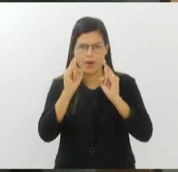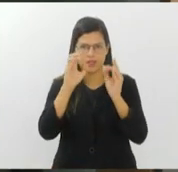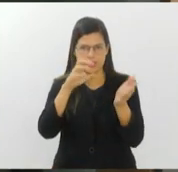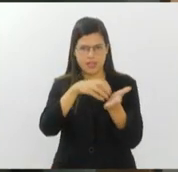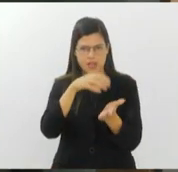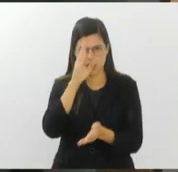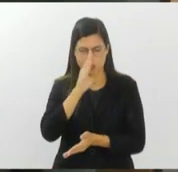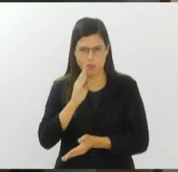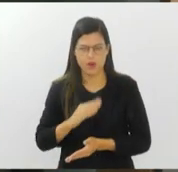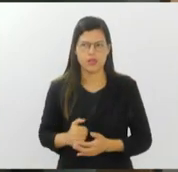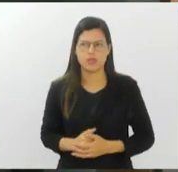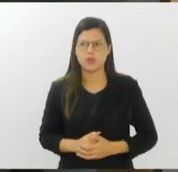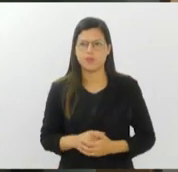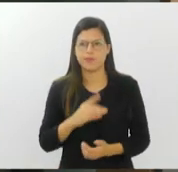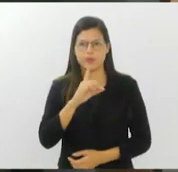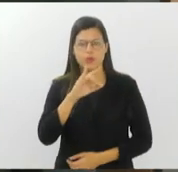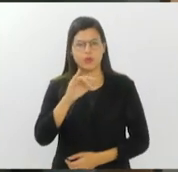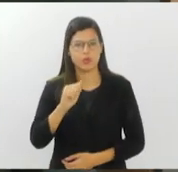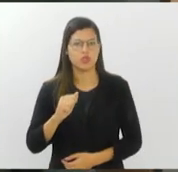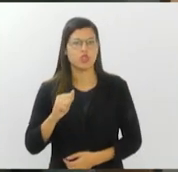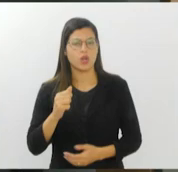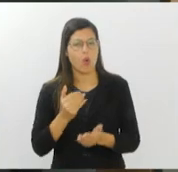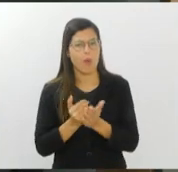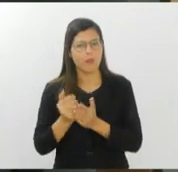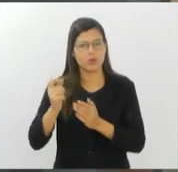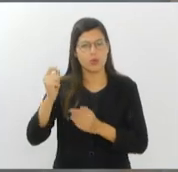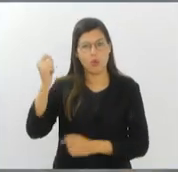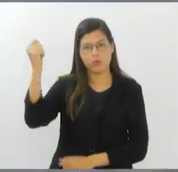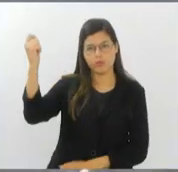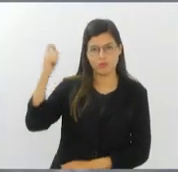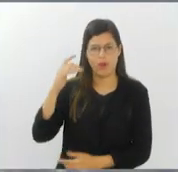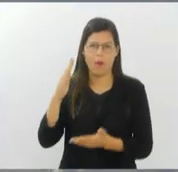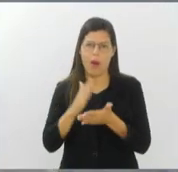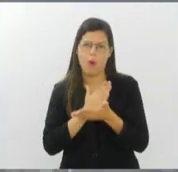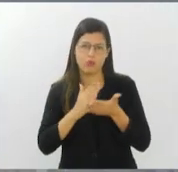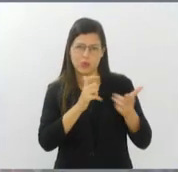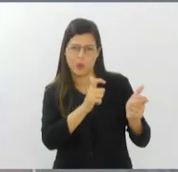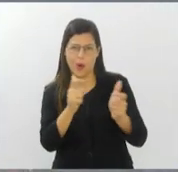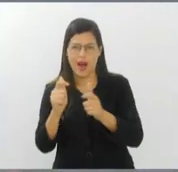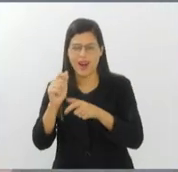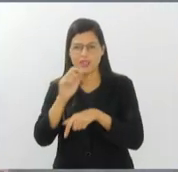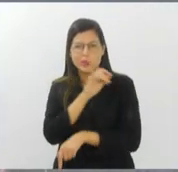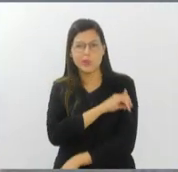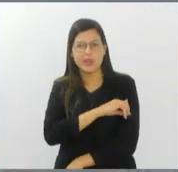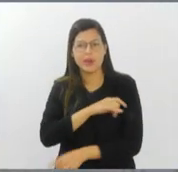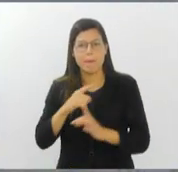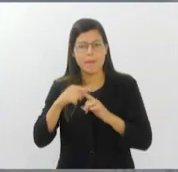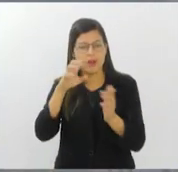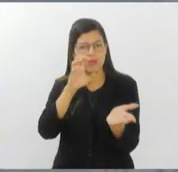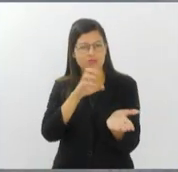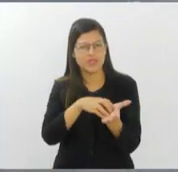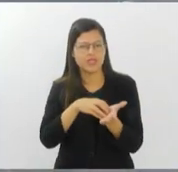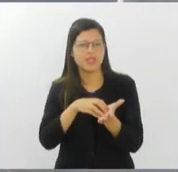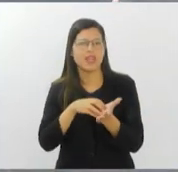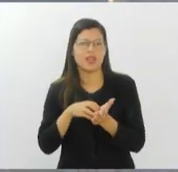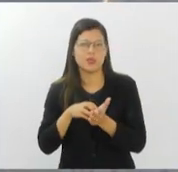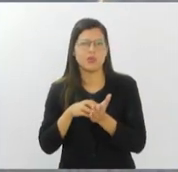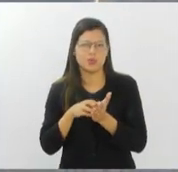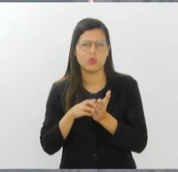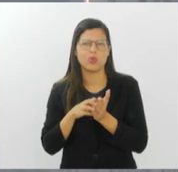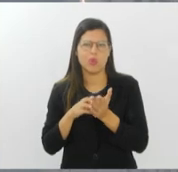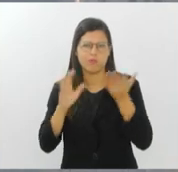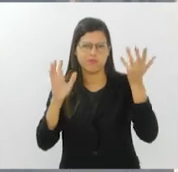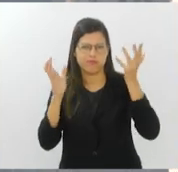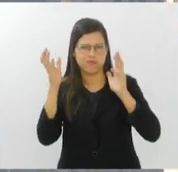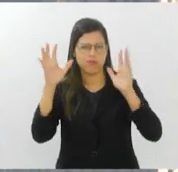Brasil. O dia amanheceu com sol em algumas regiões aqui do Rio, mas aqui no centro da cidade o tempo estava bastante